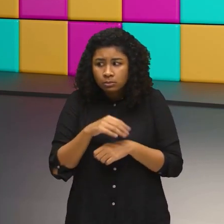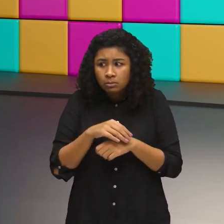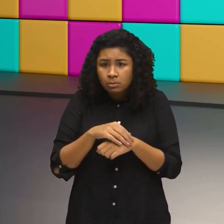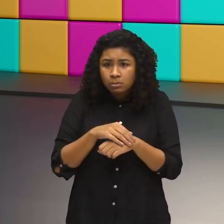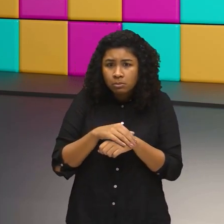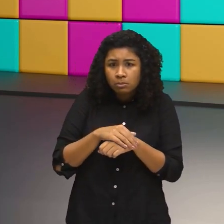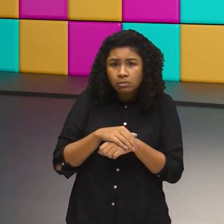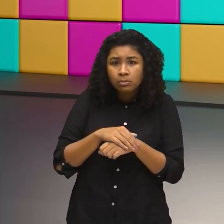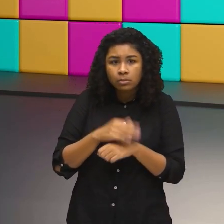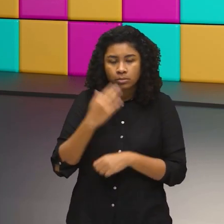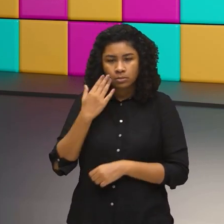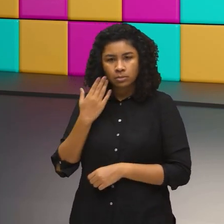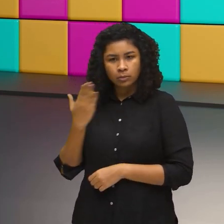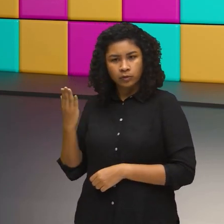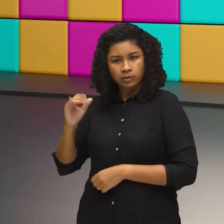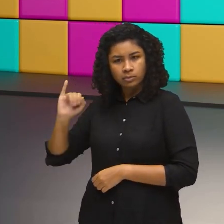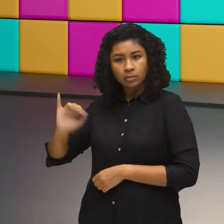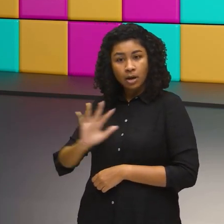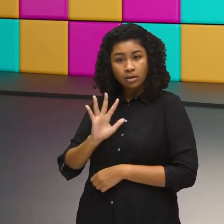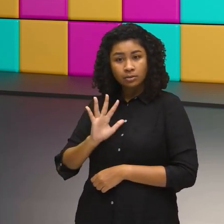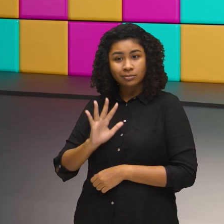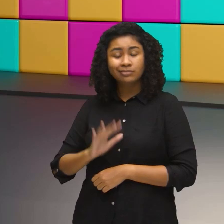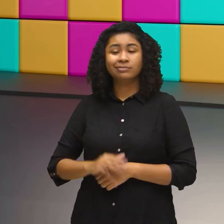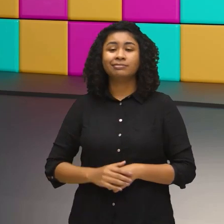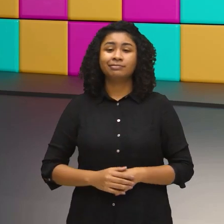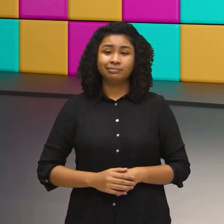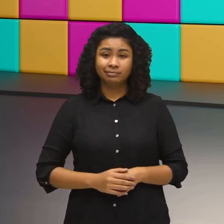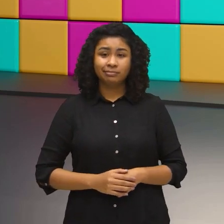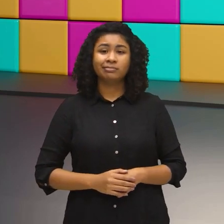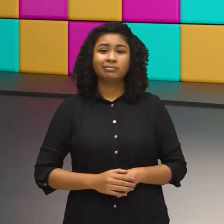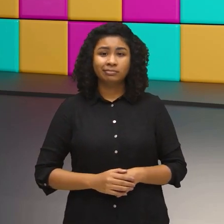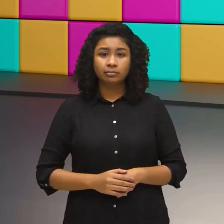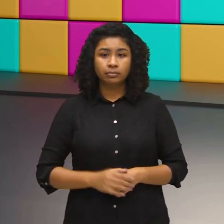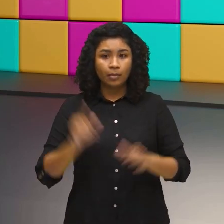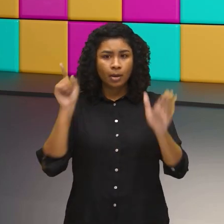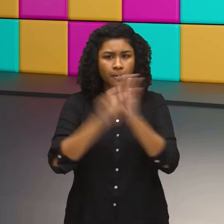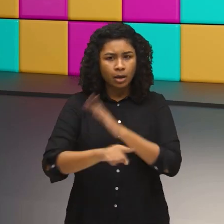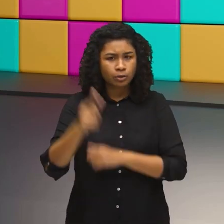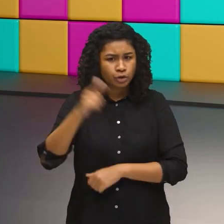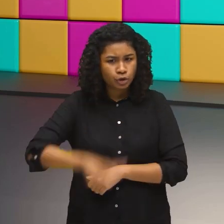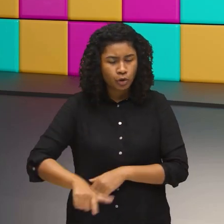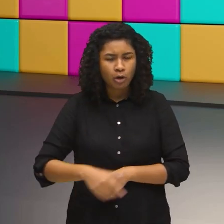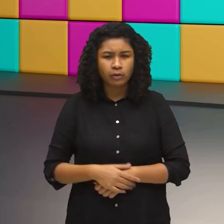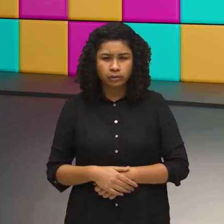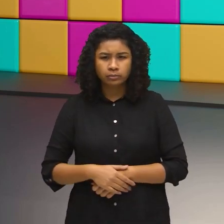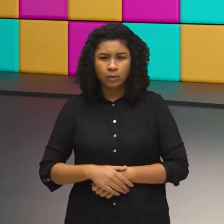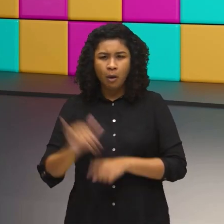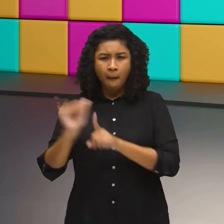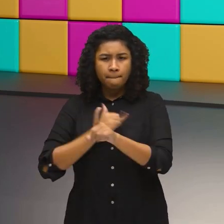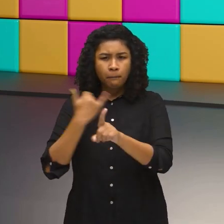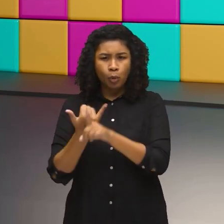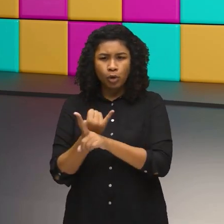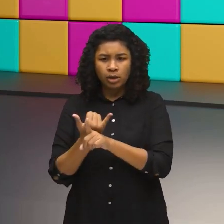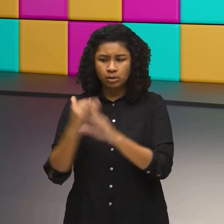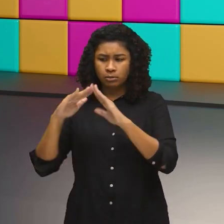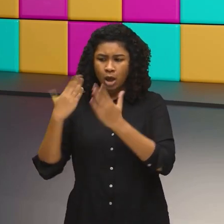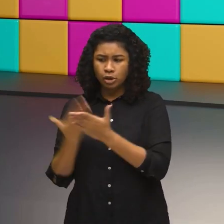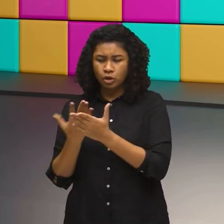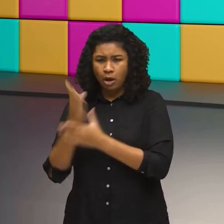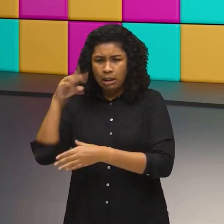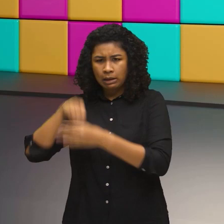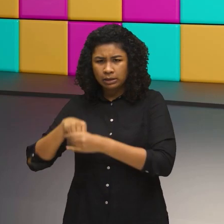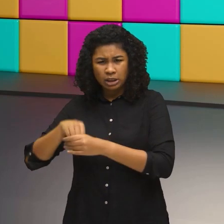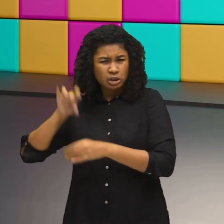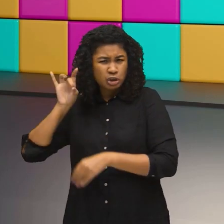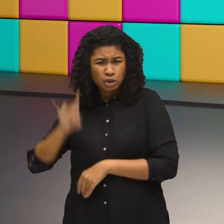assustada, né? Então, assim, pergunto de novo, é somente na escola que acontece o bullying? O